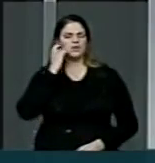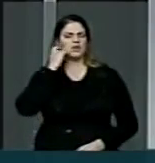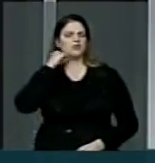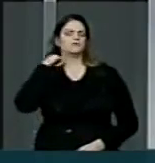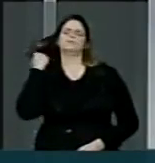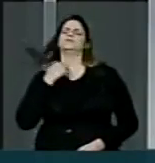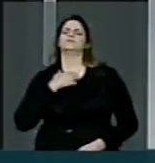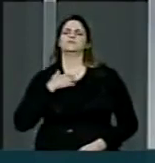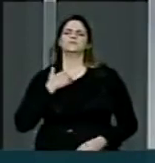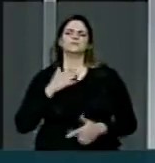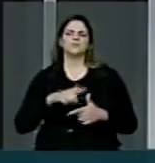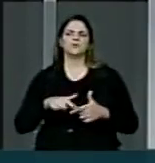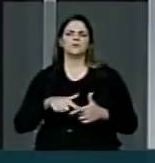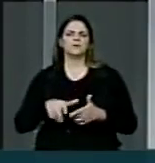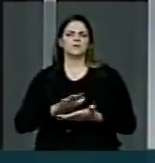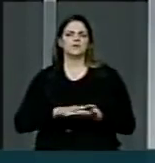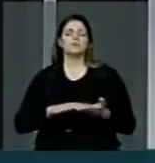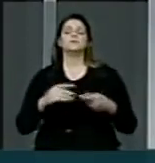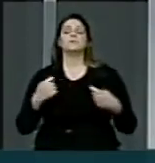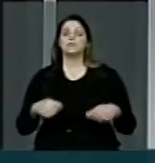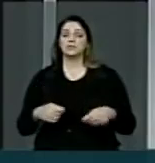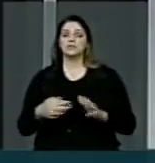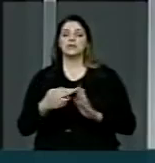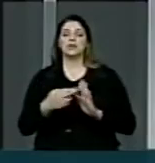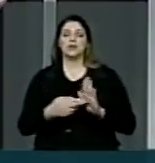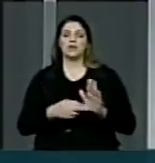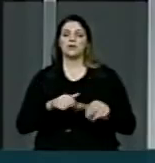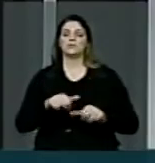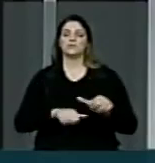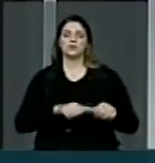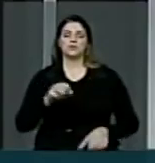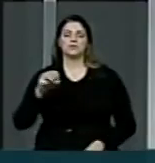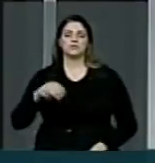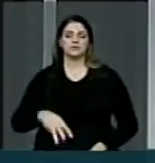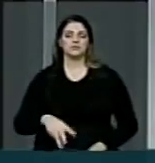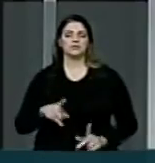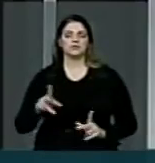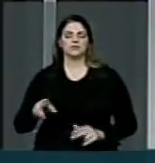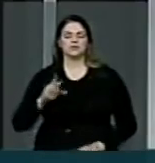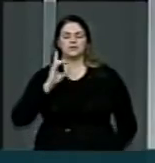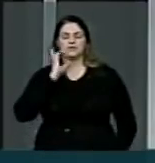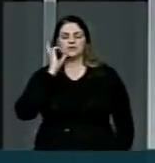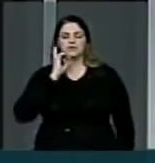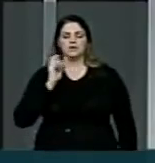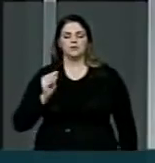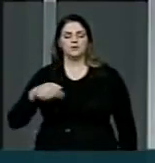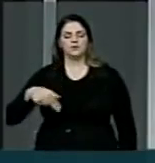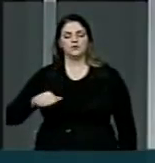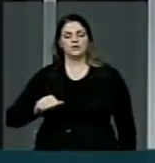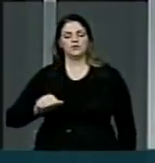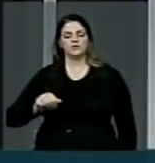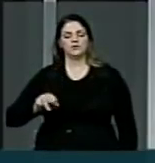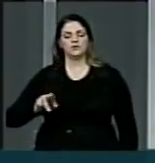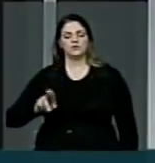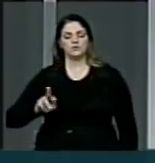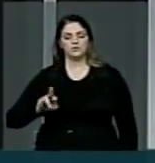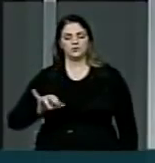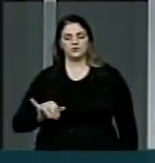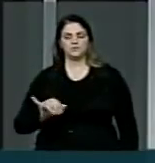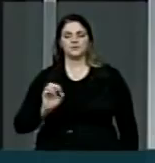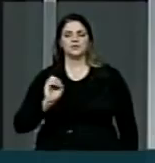reforma eleitoral tem que haver, sim. E como disse o deputado Amaury e Vossa Excelência, se a coincidência é lá